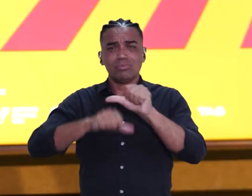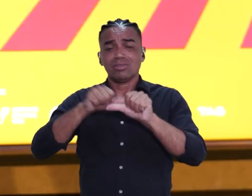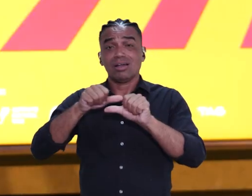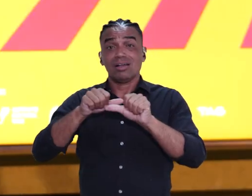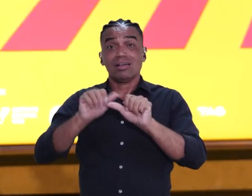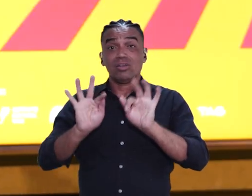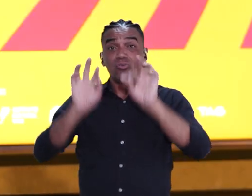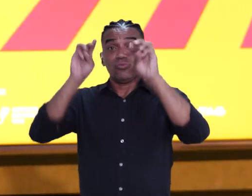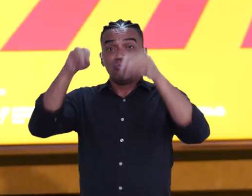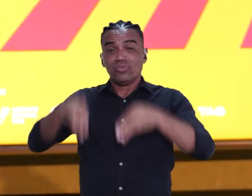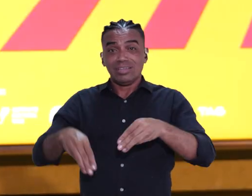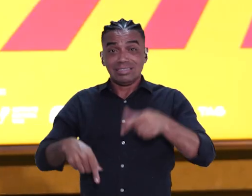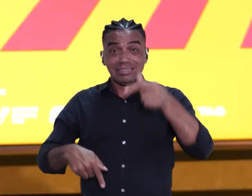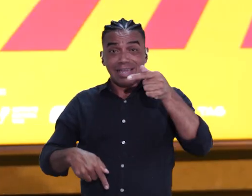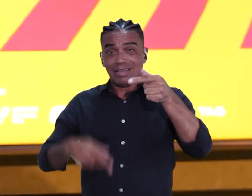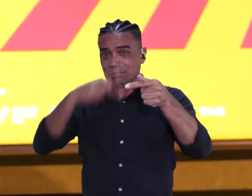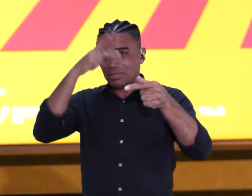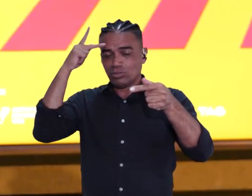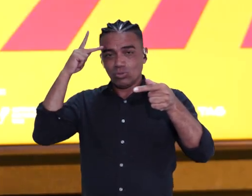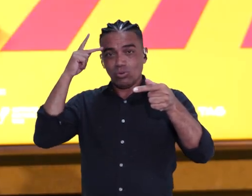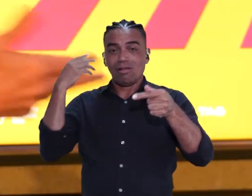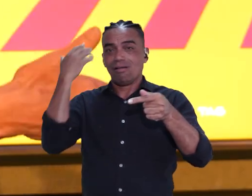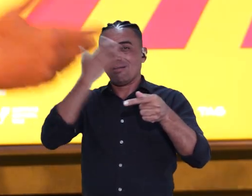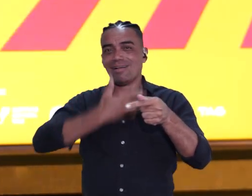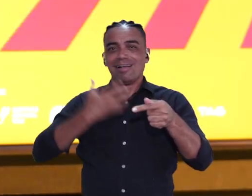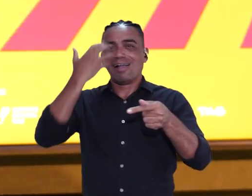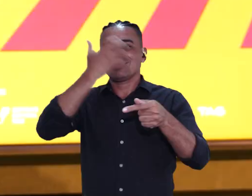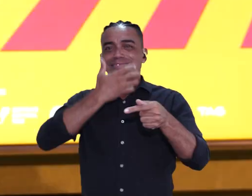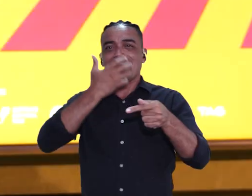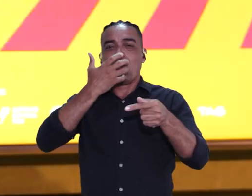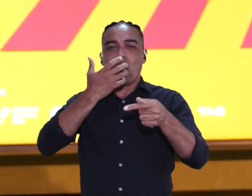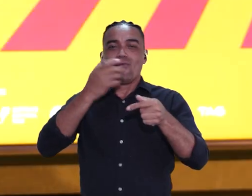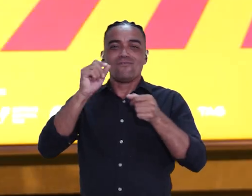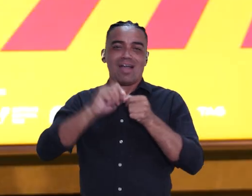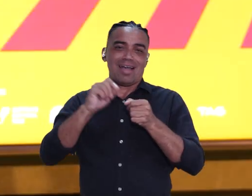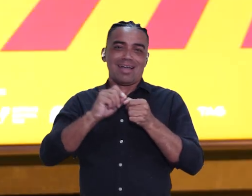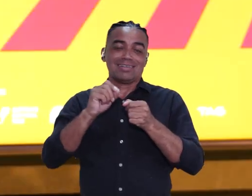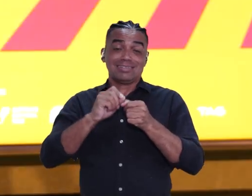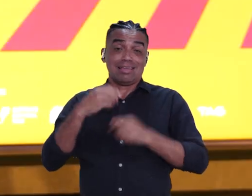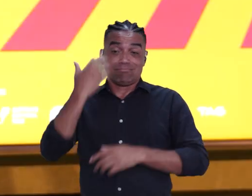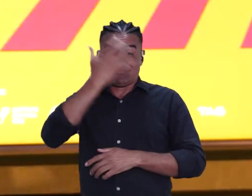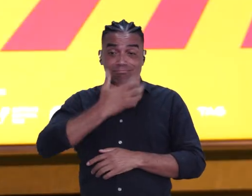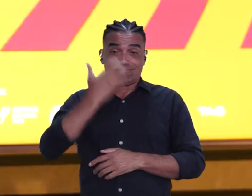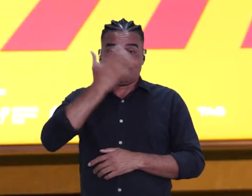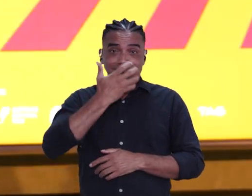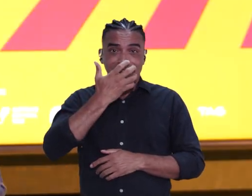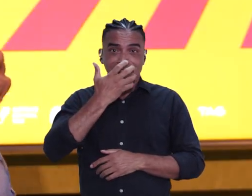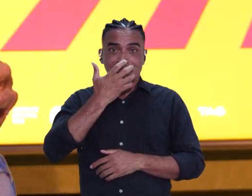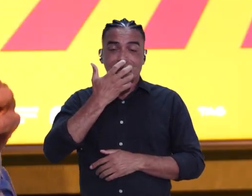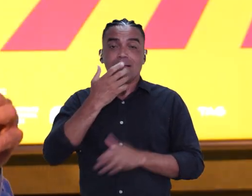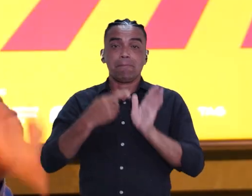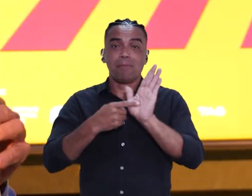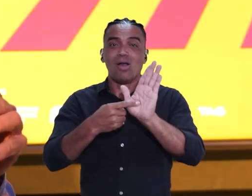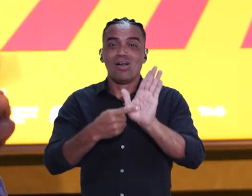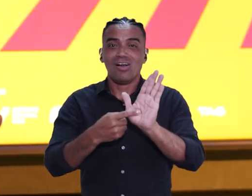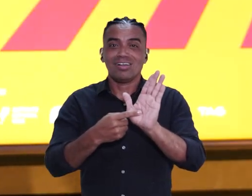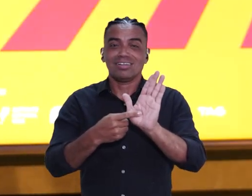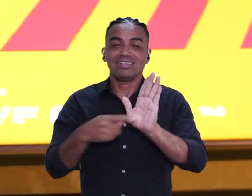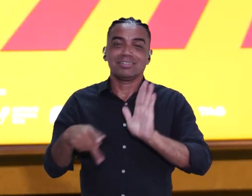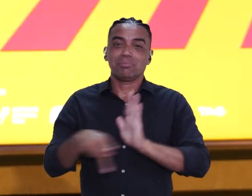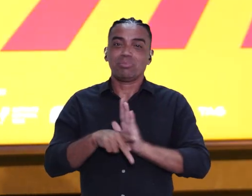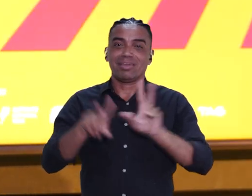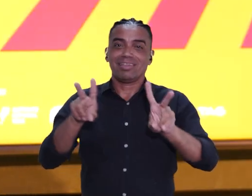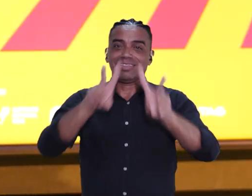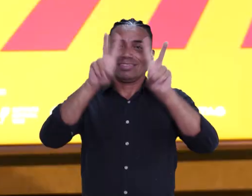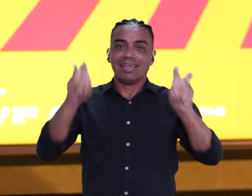no 7º recadeiro, é o cantador, que faz dela uma canção, e essa canção incide justamente sobre